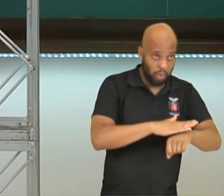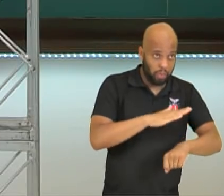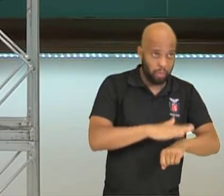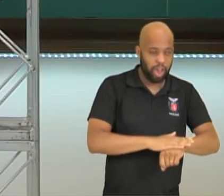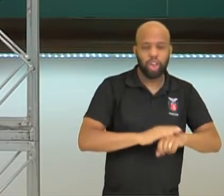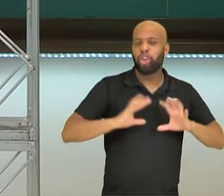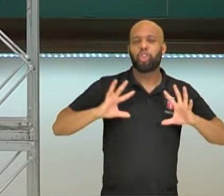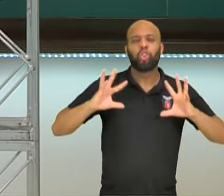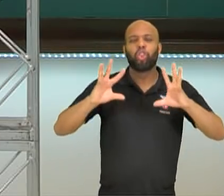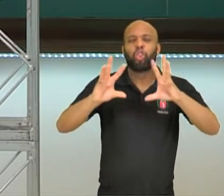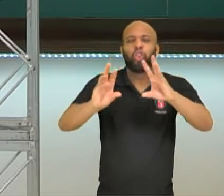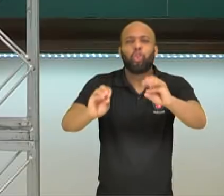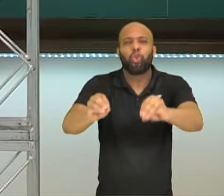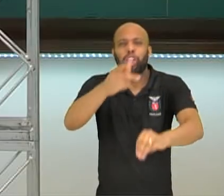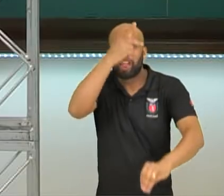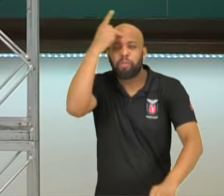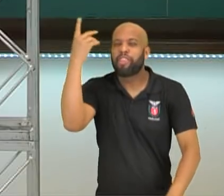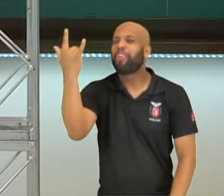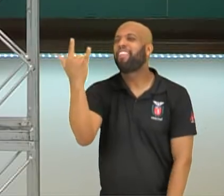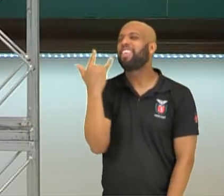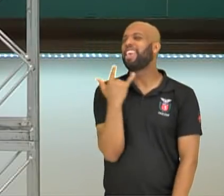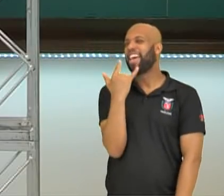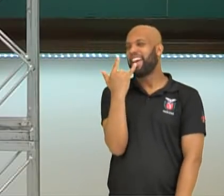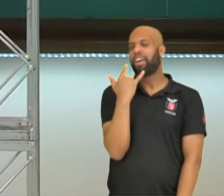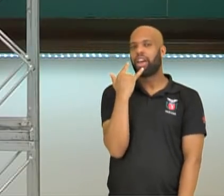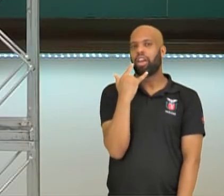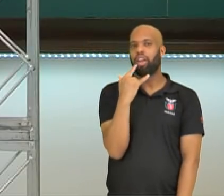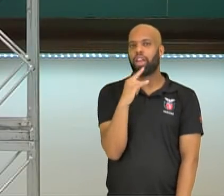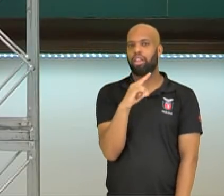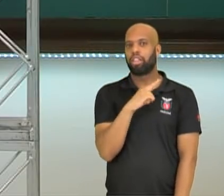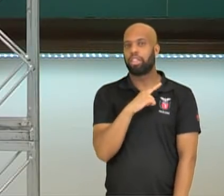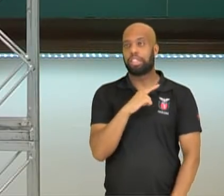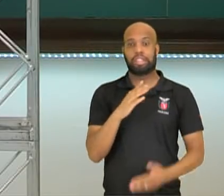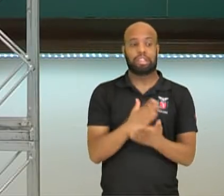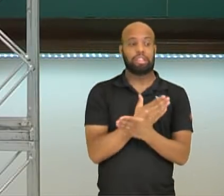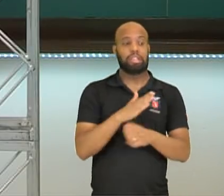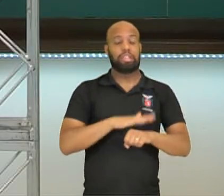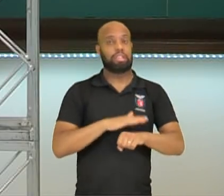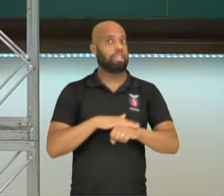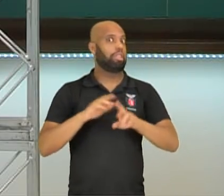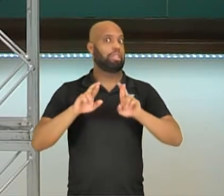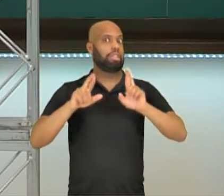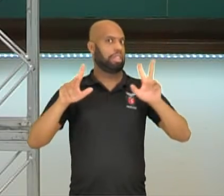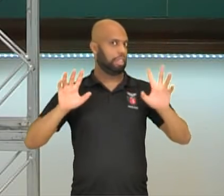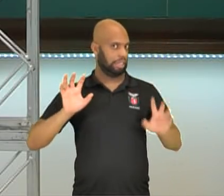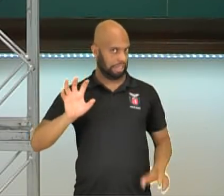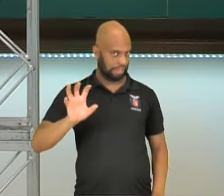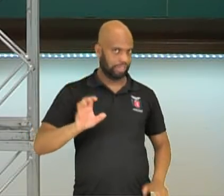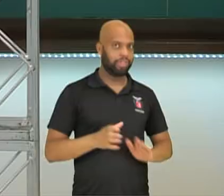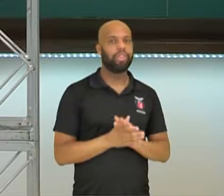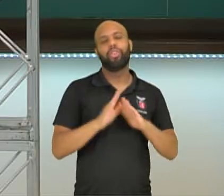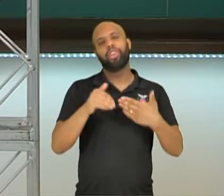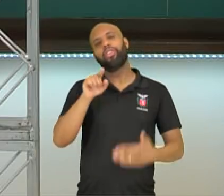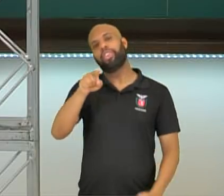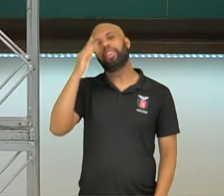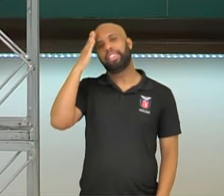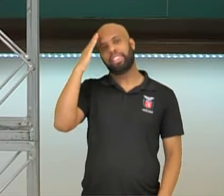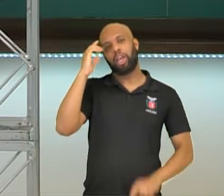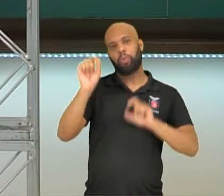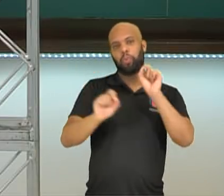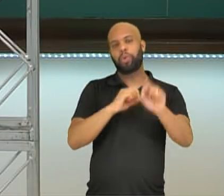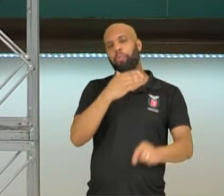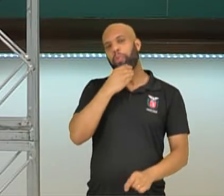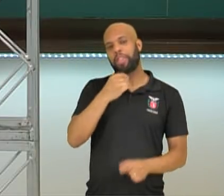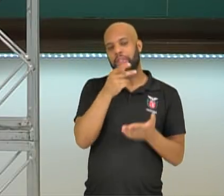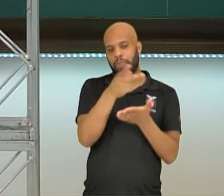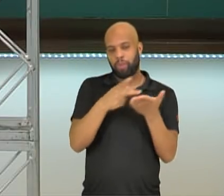todo mundo me ama, me adora. E tem vezes que, né, diferente disso. Então, você sabe bem do que eles estão